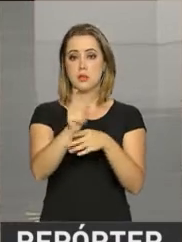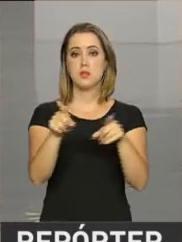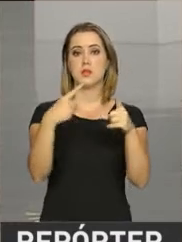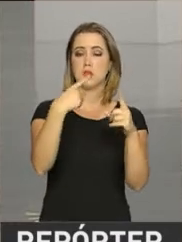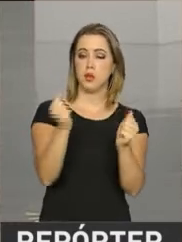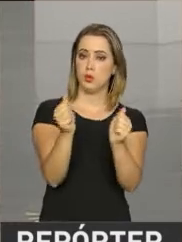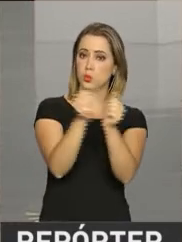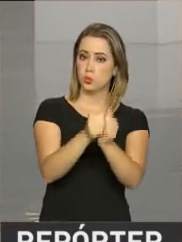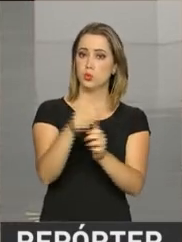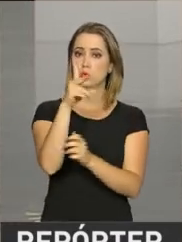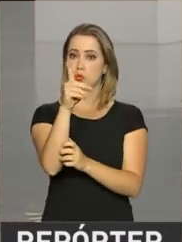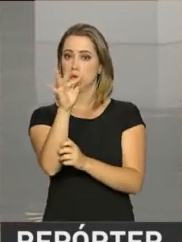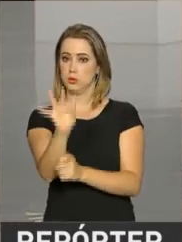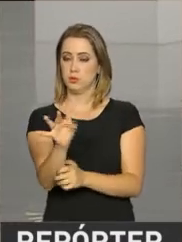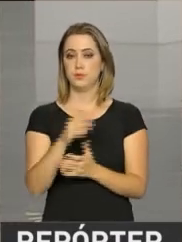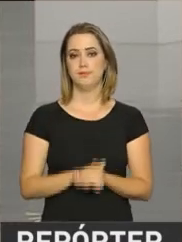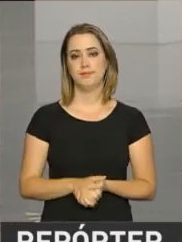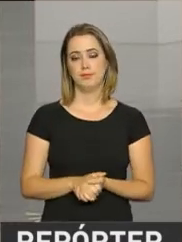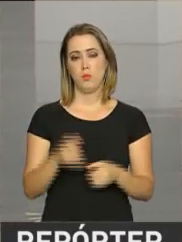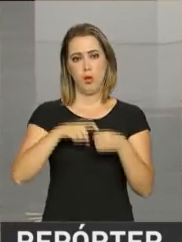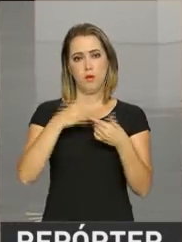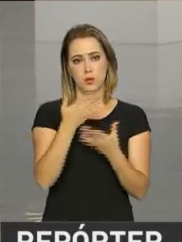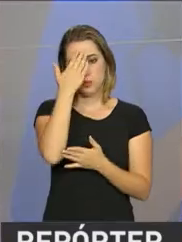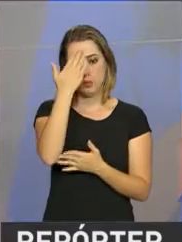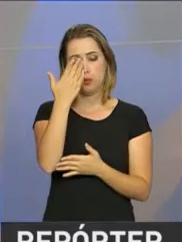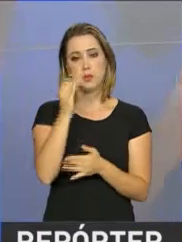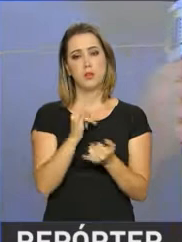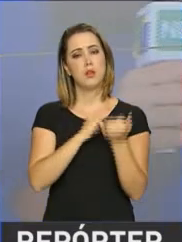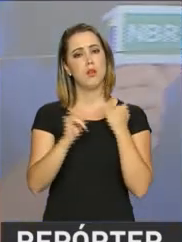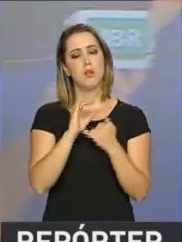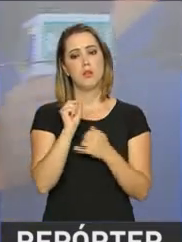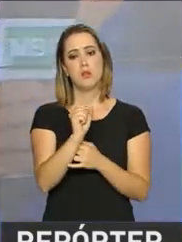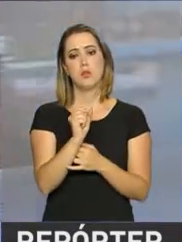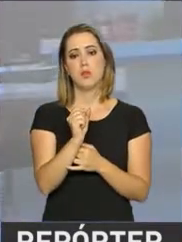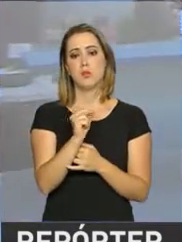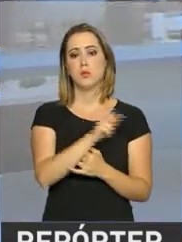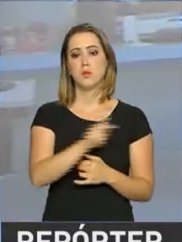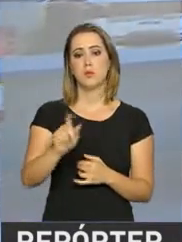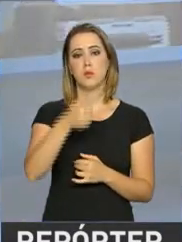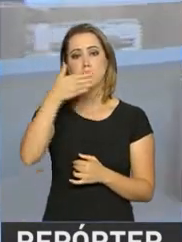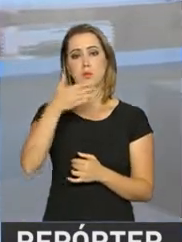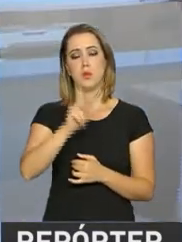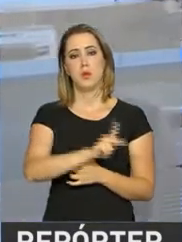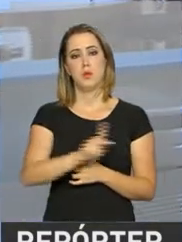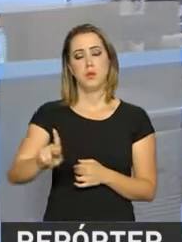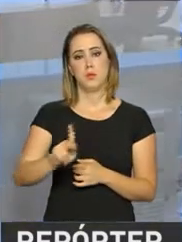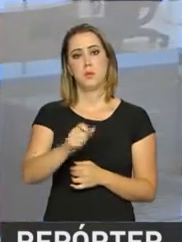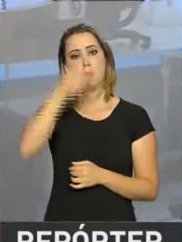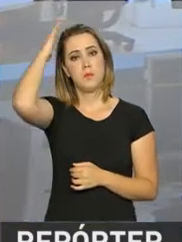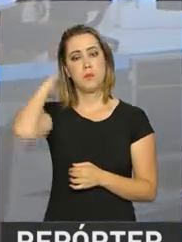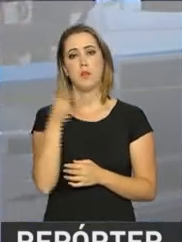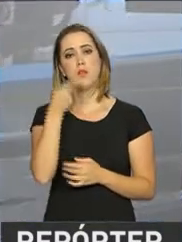volta com você no estúdio jaime obrigado paola e presidente michel temer falou sobre isso destacou a importância desses investimentos